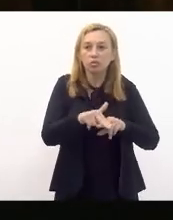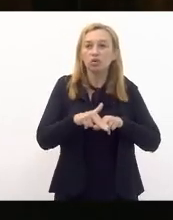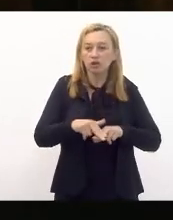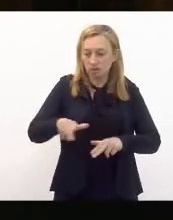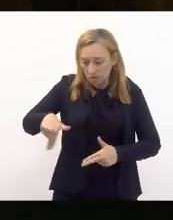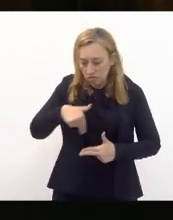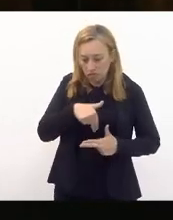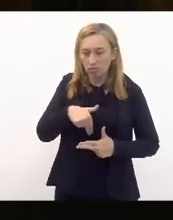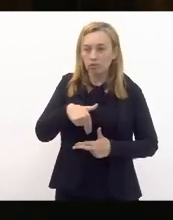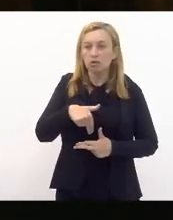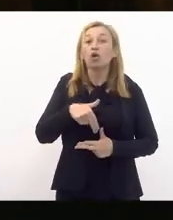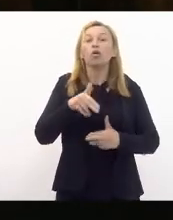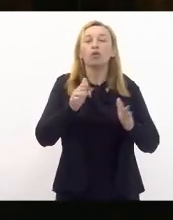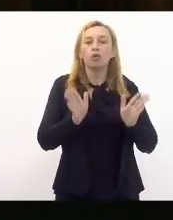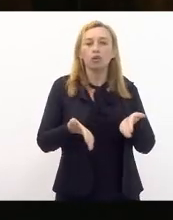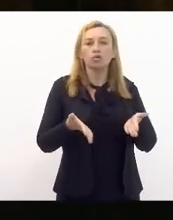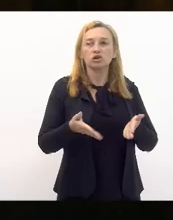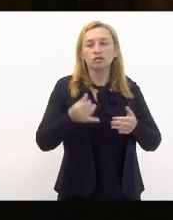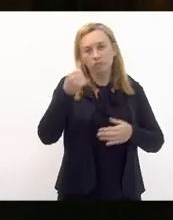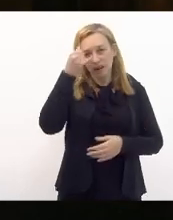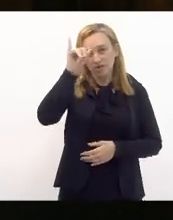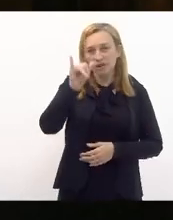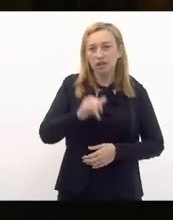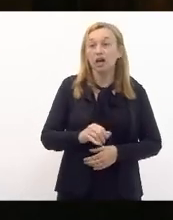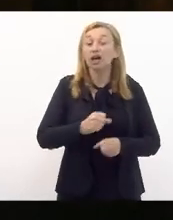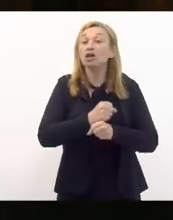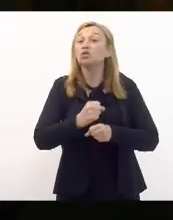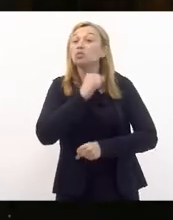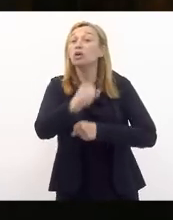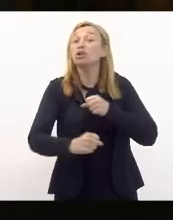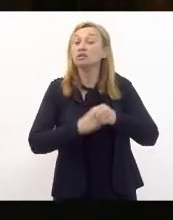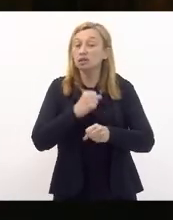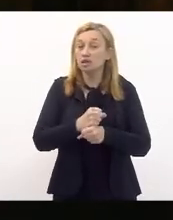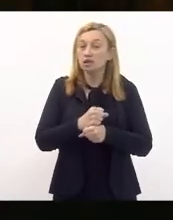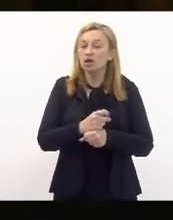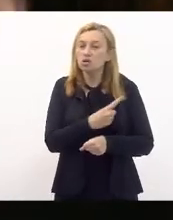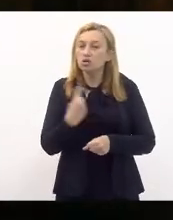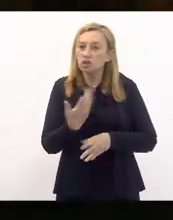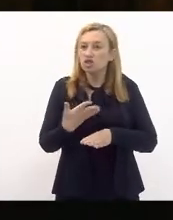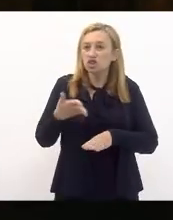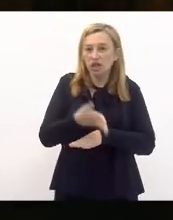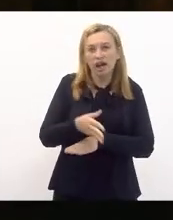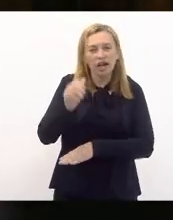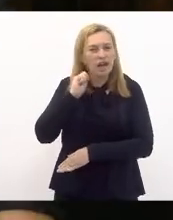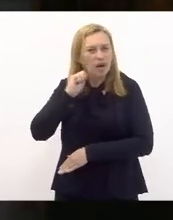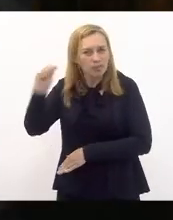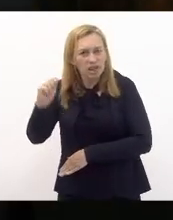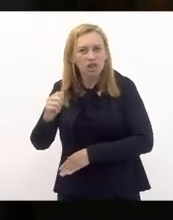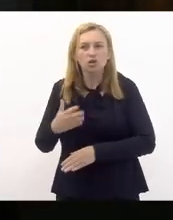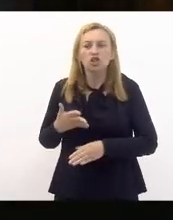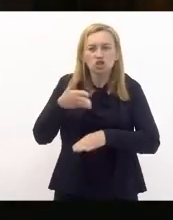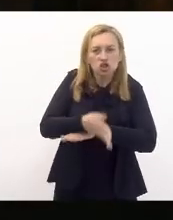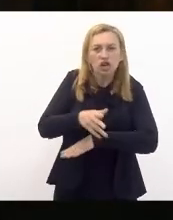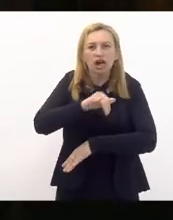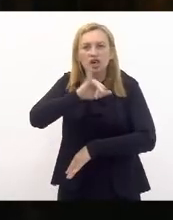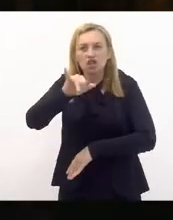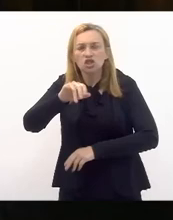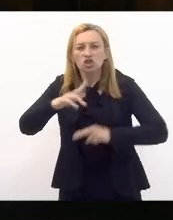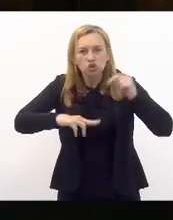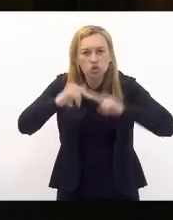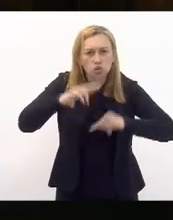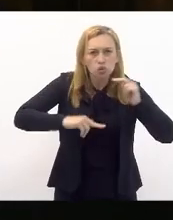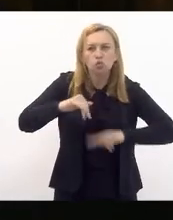por isso que eu estou ocupando essa Tribuna hoje para evitar que no ano que vem quando a gente chegar em abril Quando a gente chegar em junho